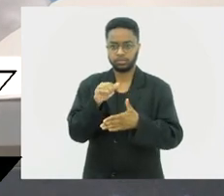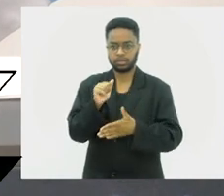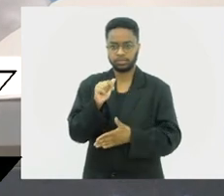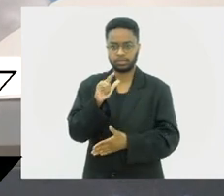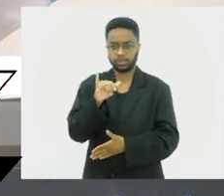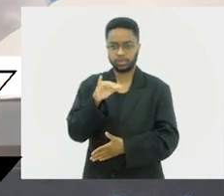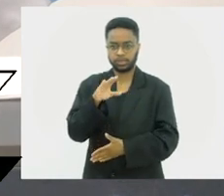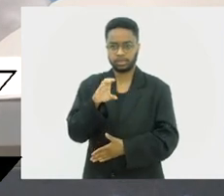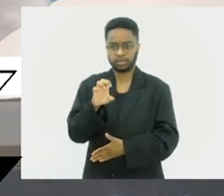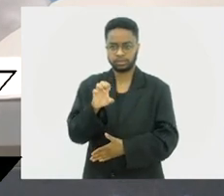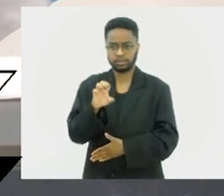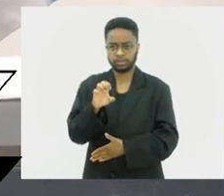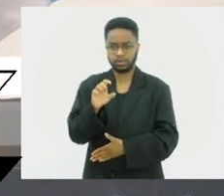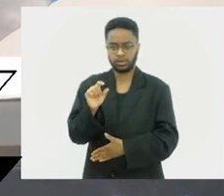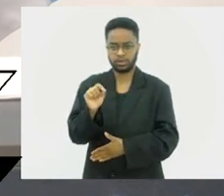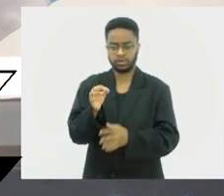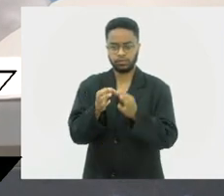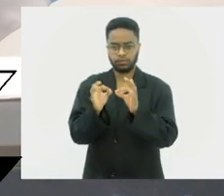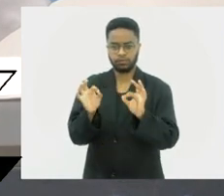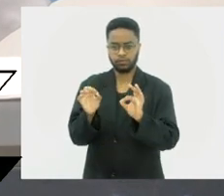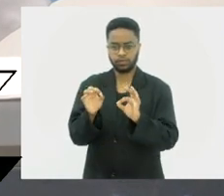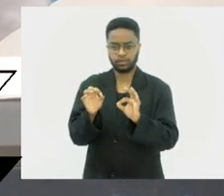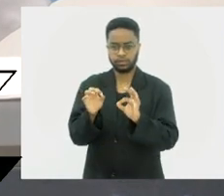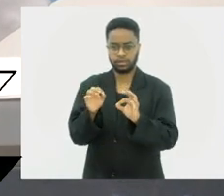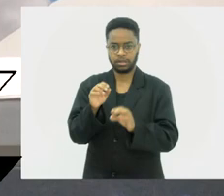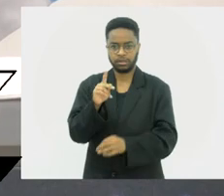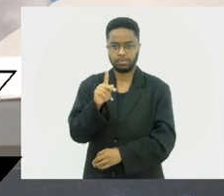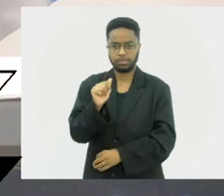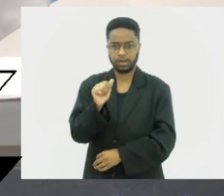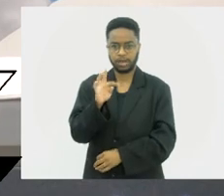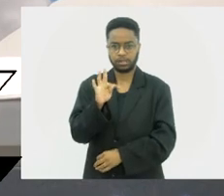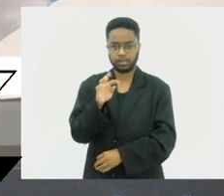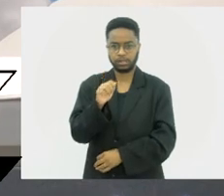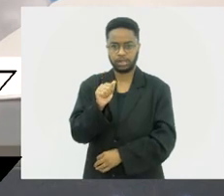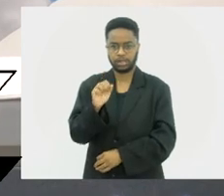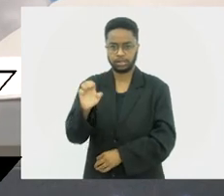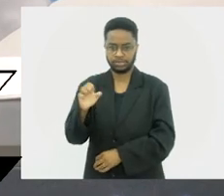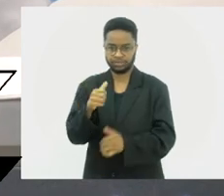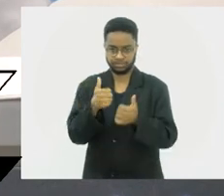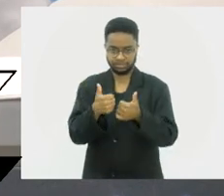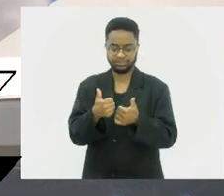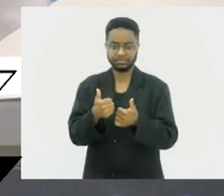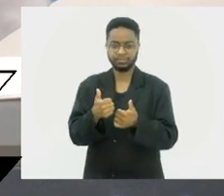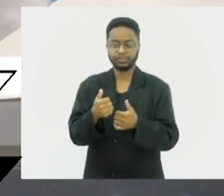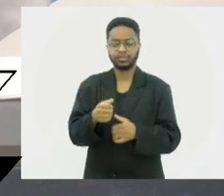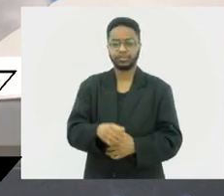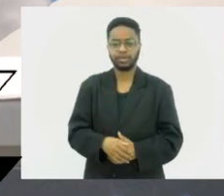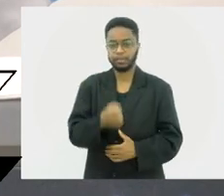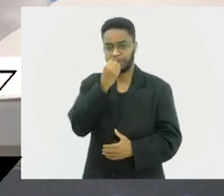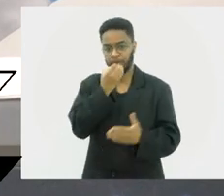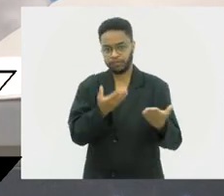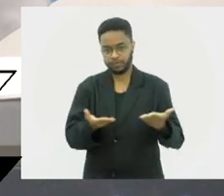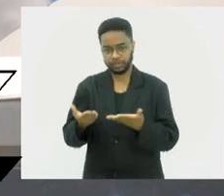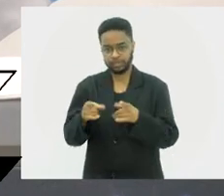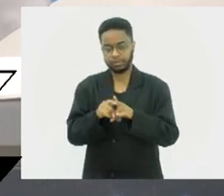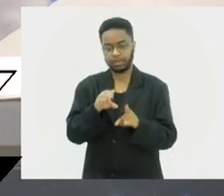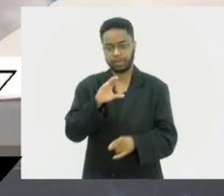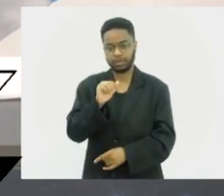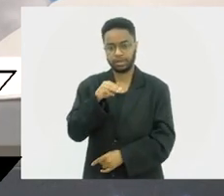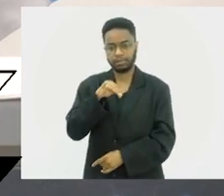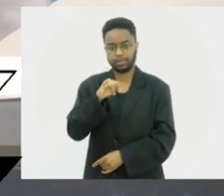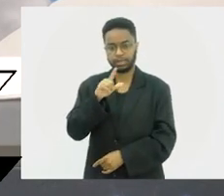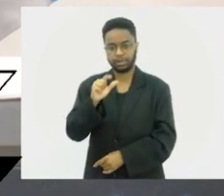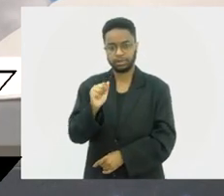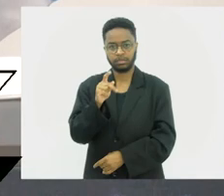Alice Patal, é isso? Patai. Patai, cadê ela? Oi, tudo bem? Seja bem-vinda. Camila Prado, presidente